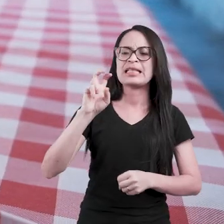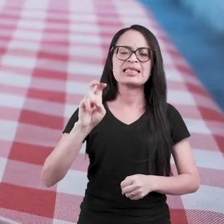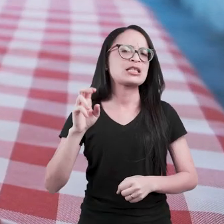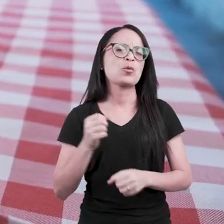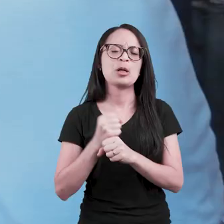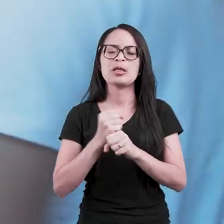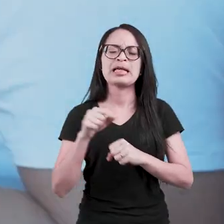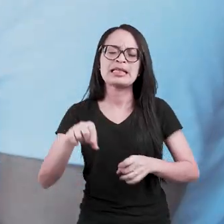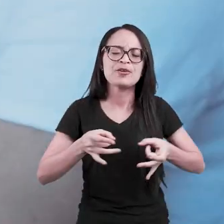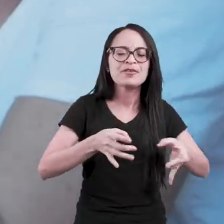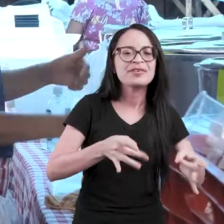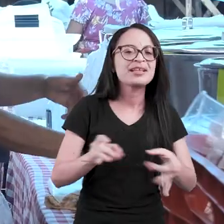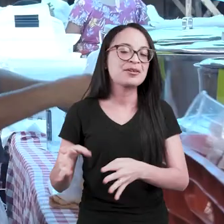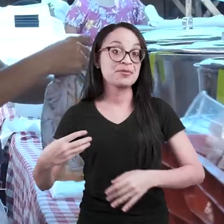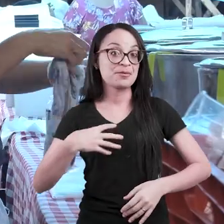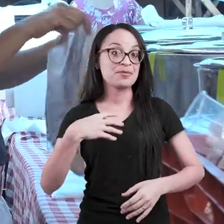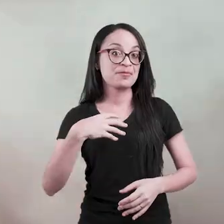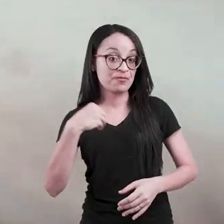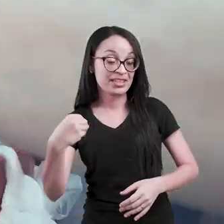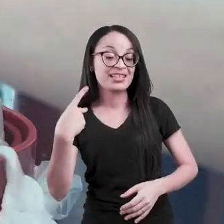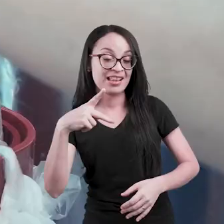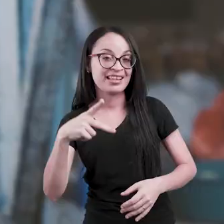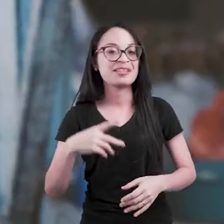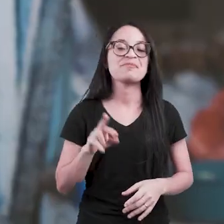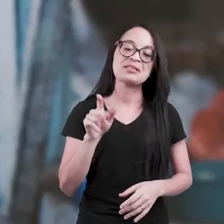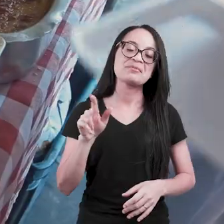anos para serem comercializados aqui, por minhas irmãs.